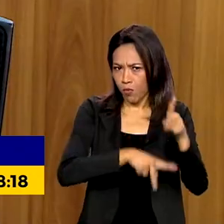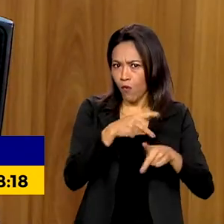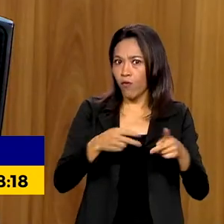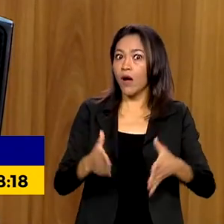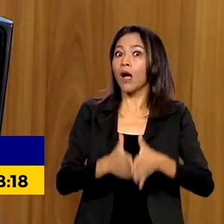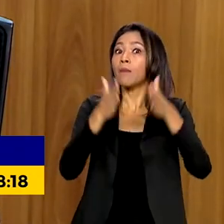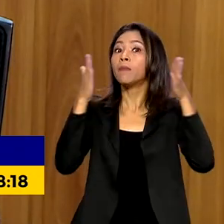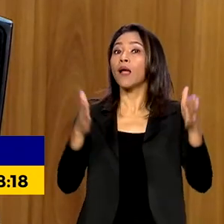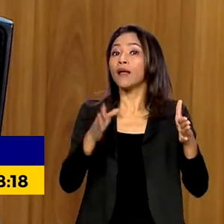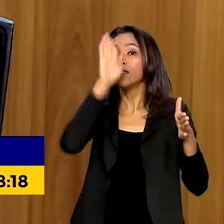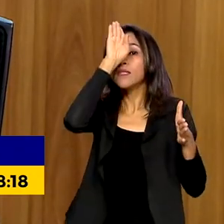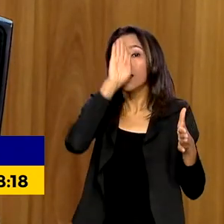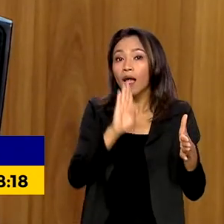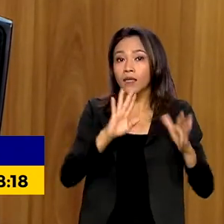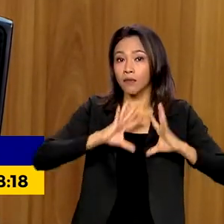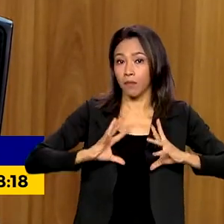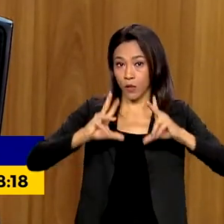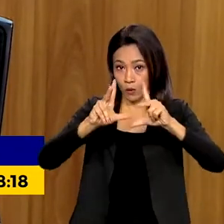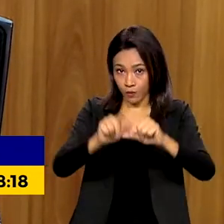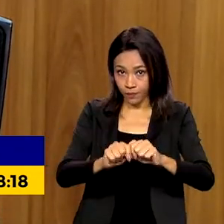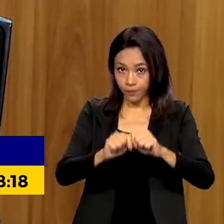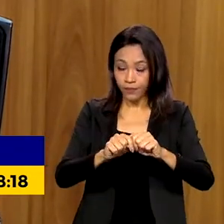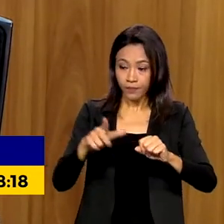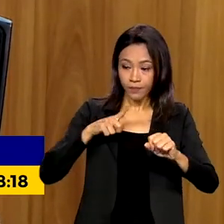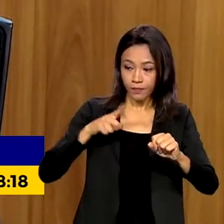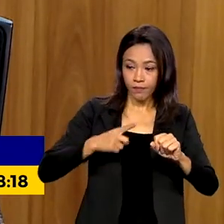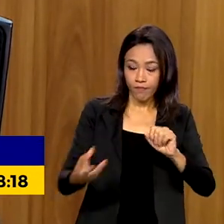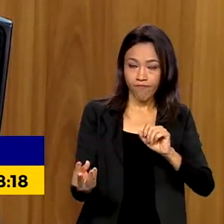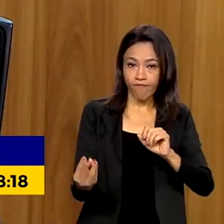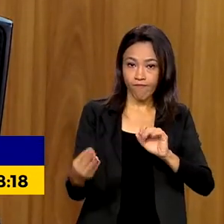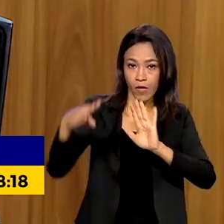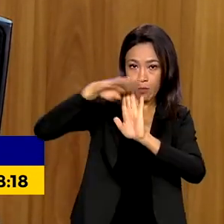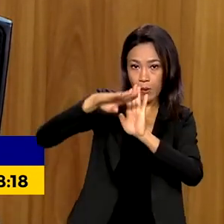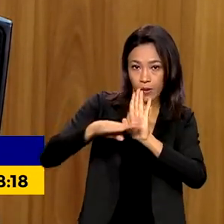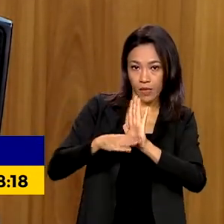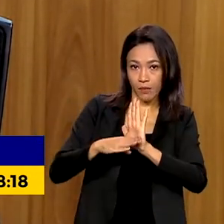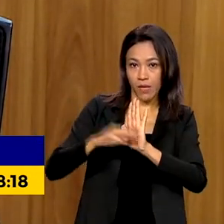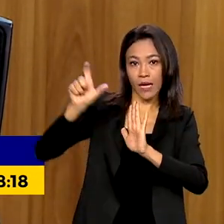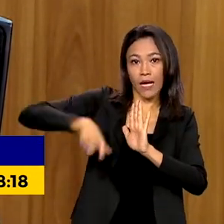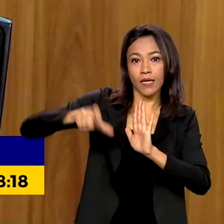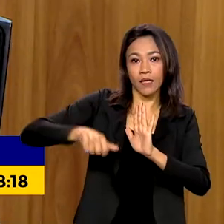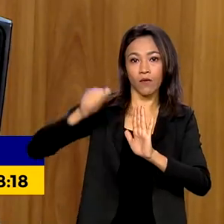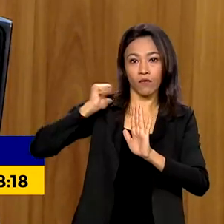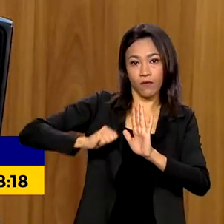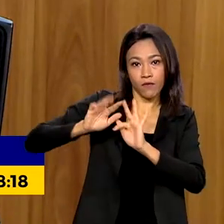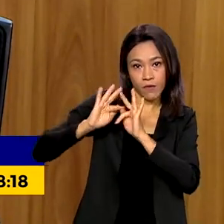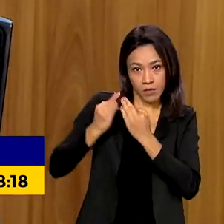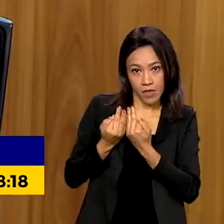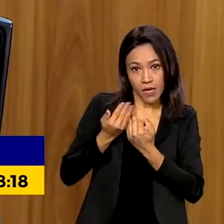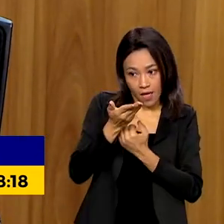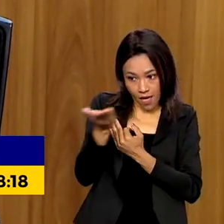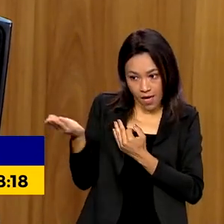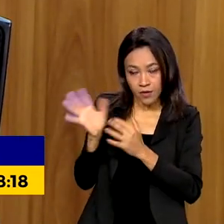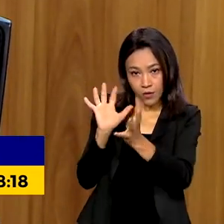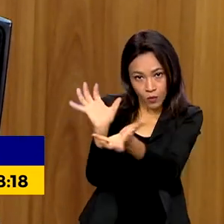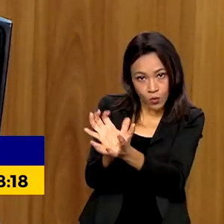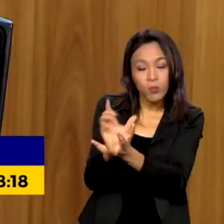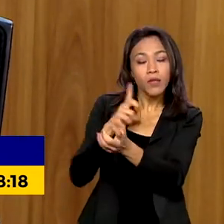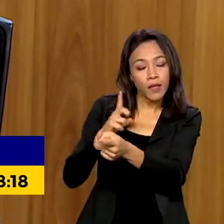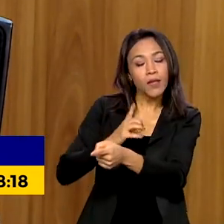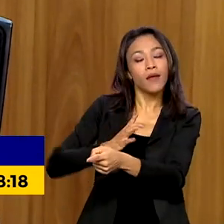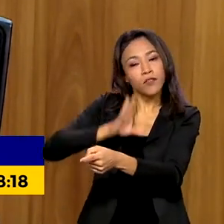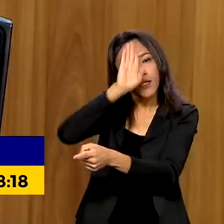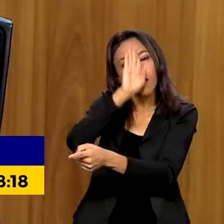gratuidade, todos os beneficiados pelo programa Bolsa Família, eles terão gratuidade em todos